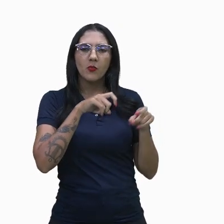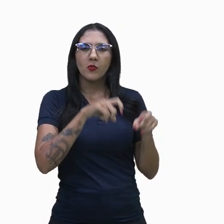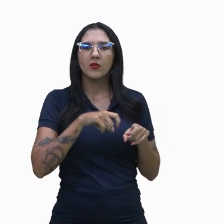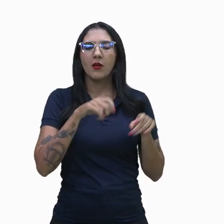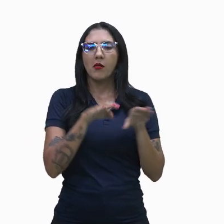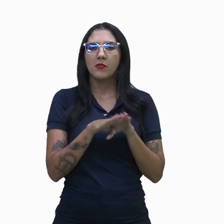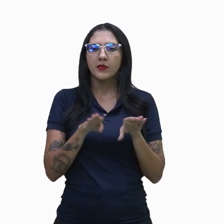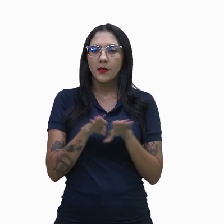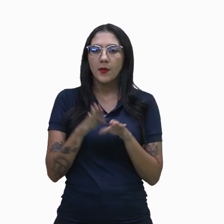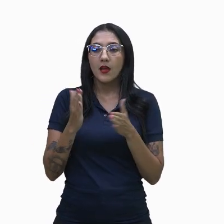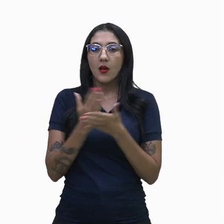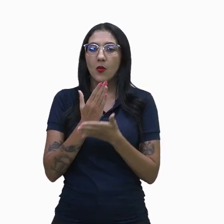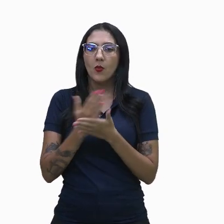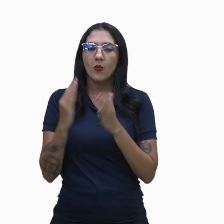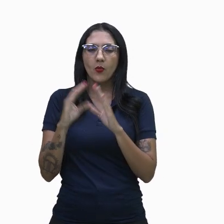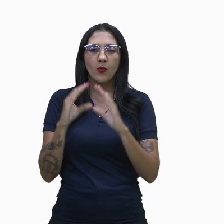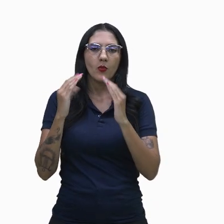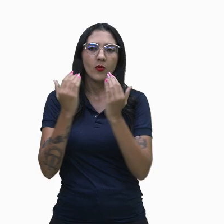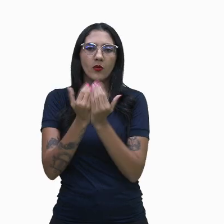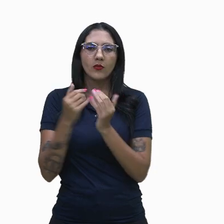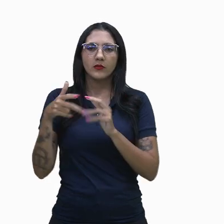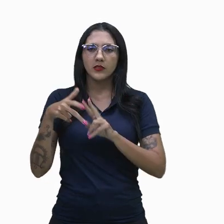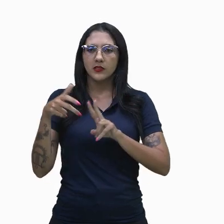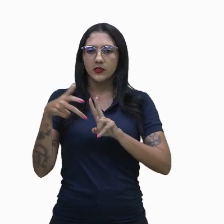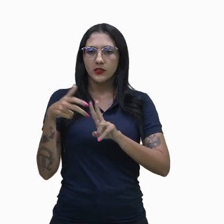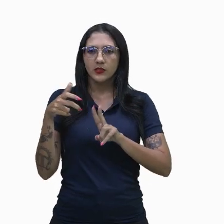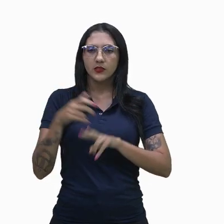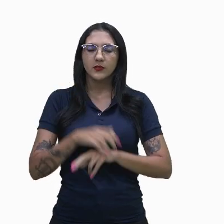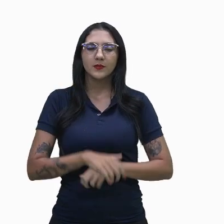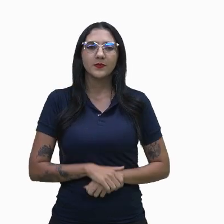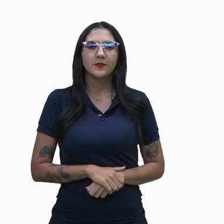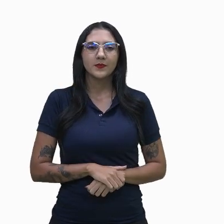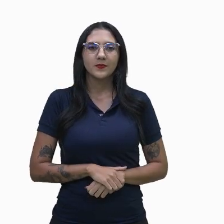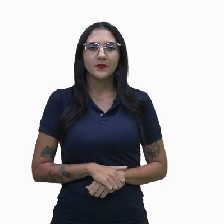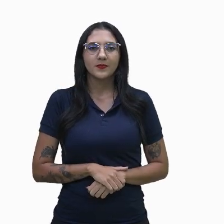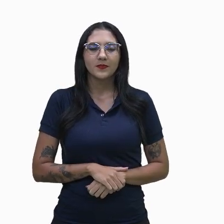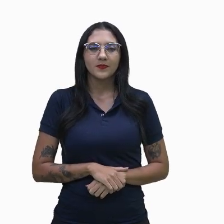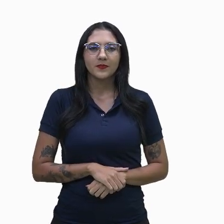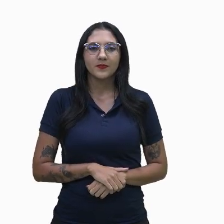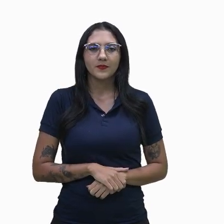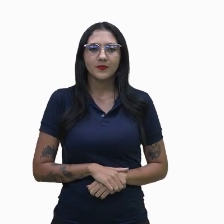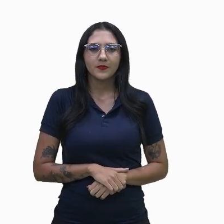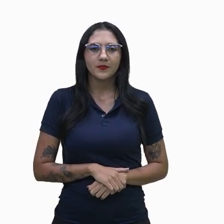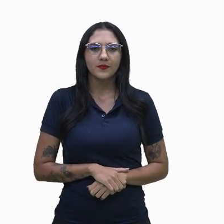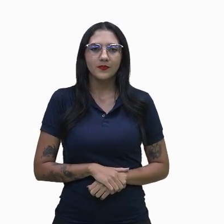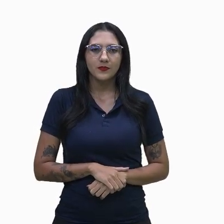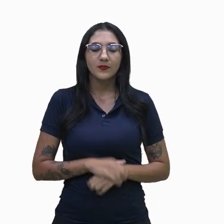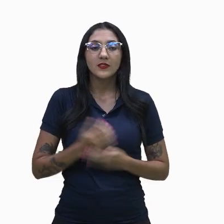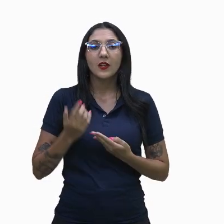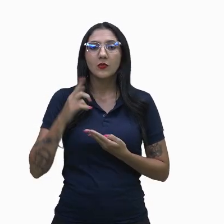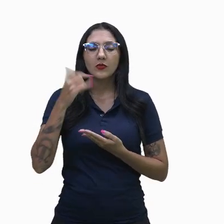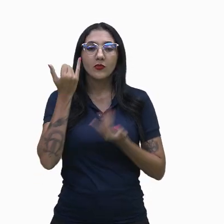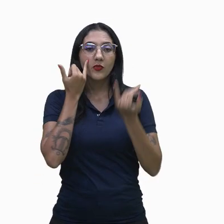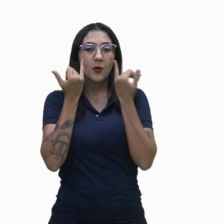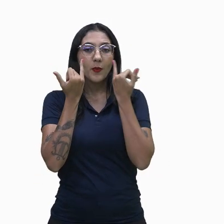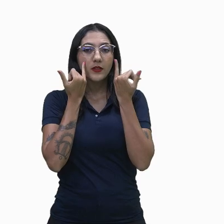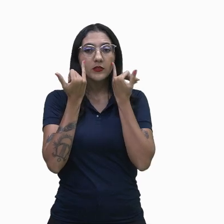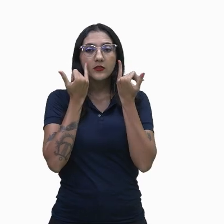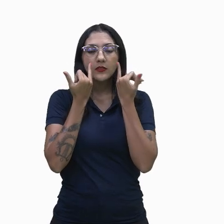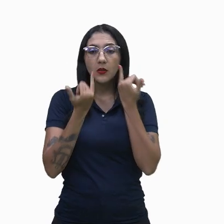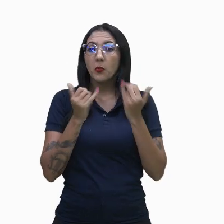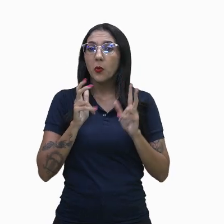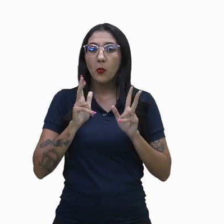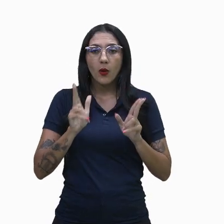as comunidades indígenas. Pois é, e são notícias como essas, né, que nós ouvimos, né, e vemos